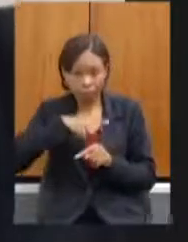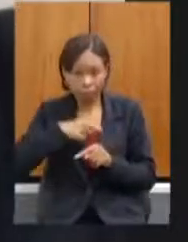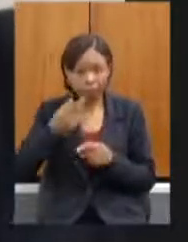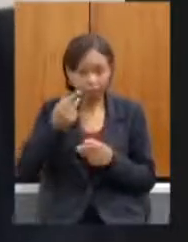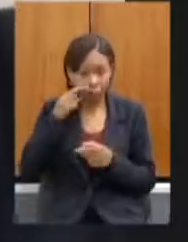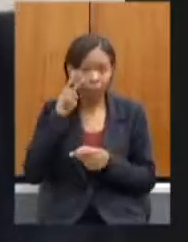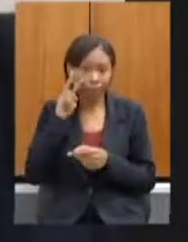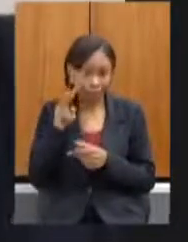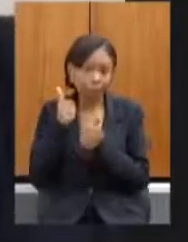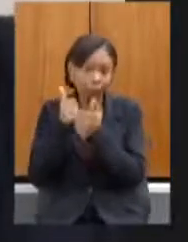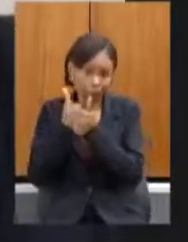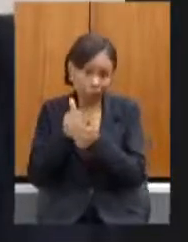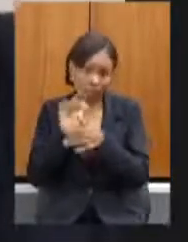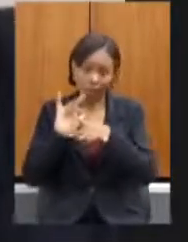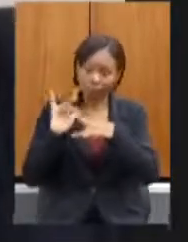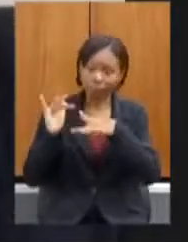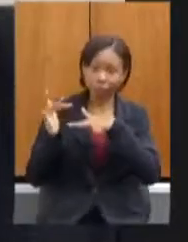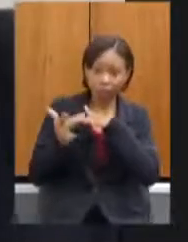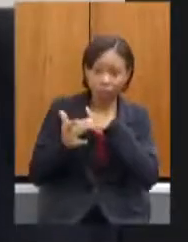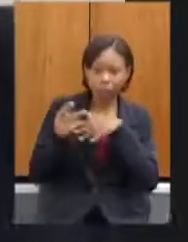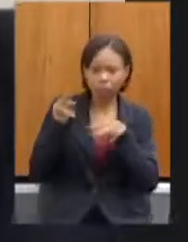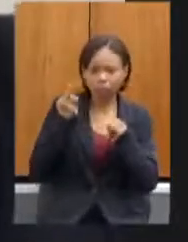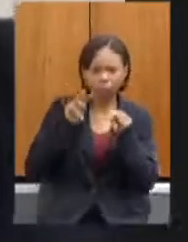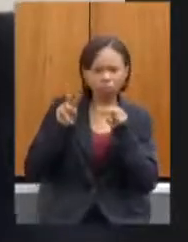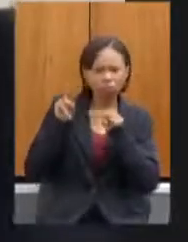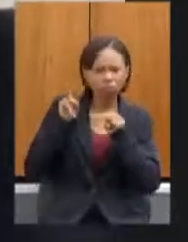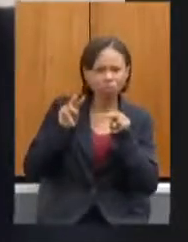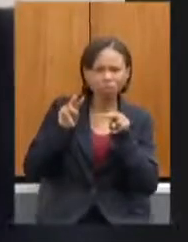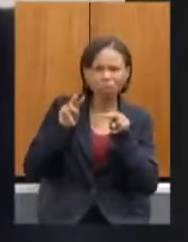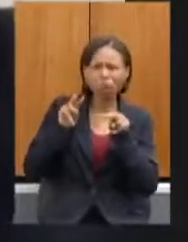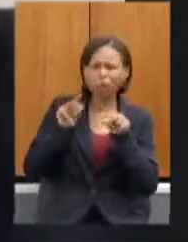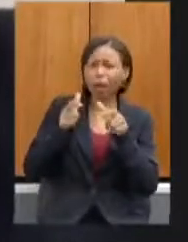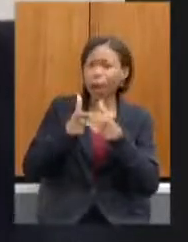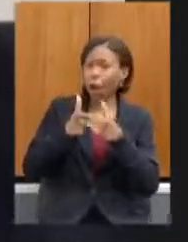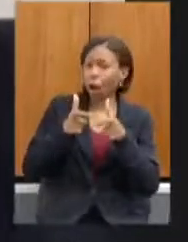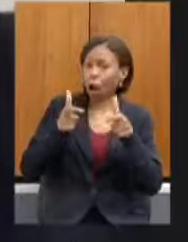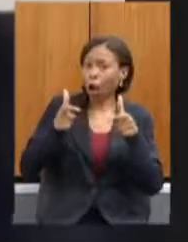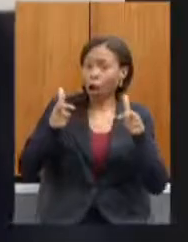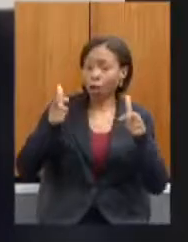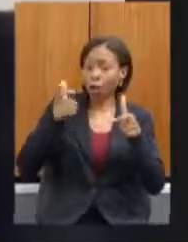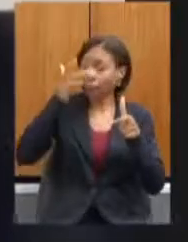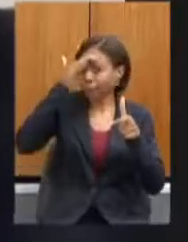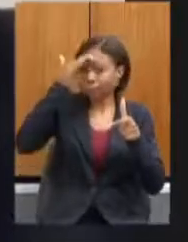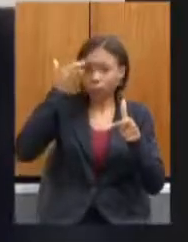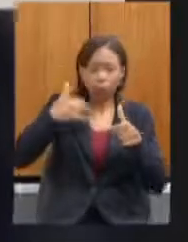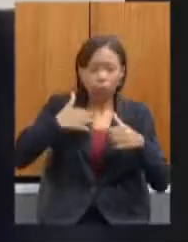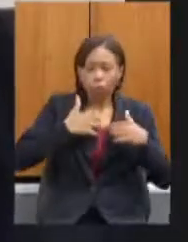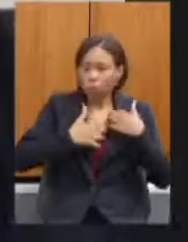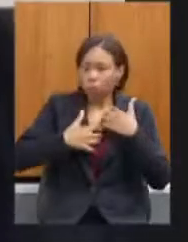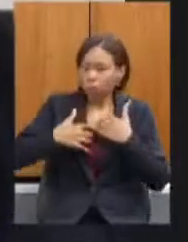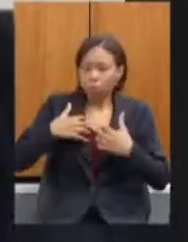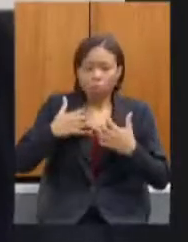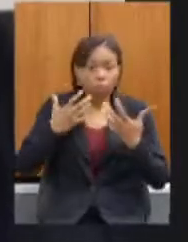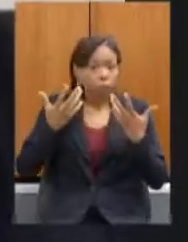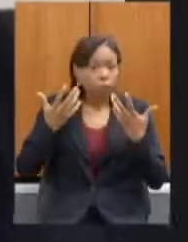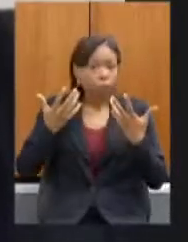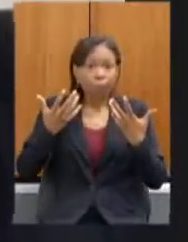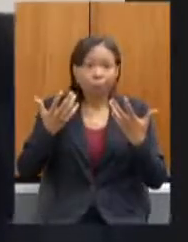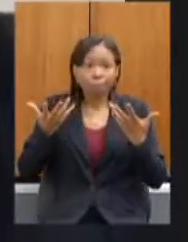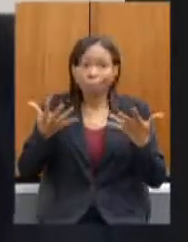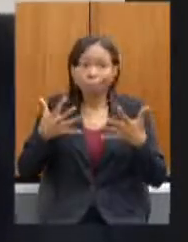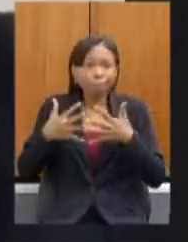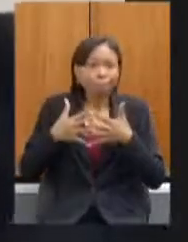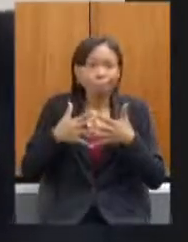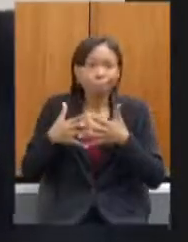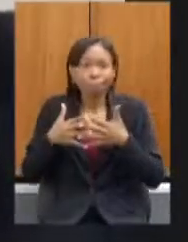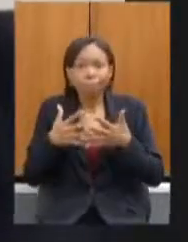sociais está tendo os contentamento grande da população no que tange a saber ou não seus